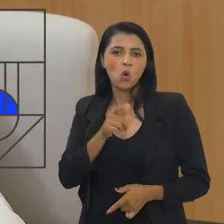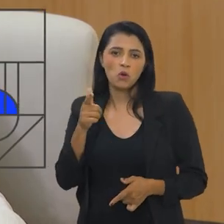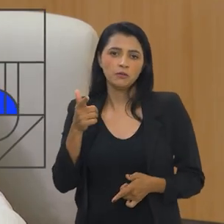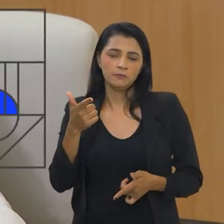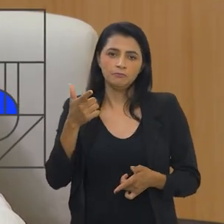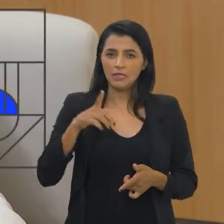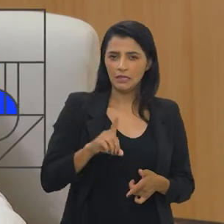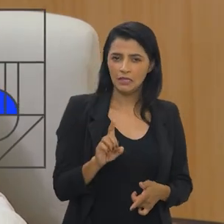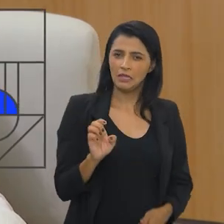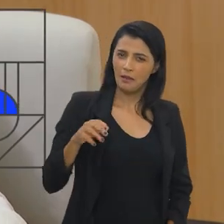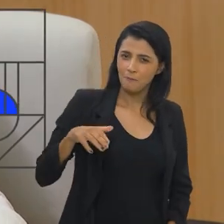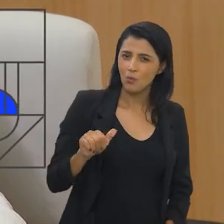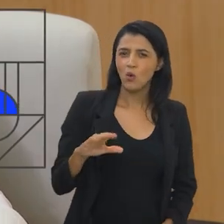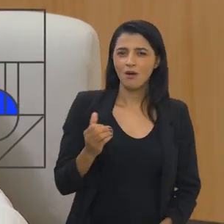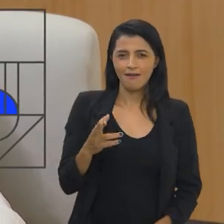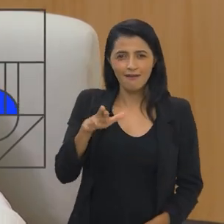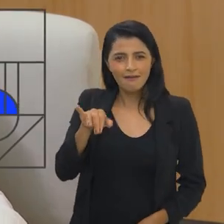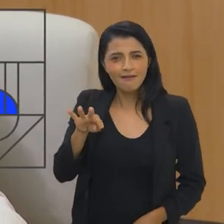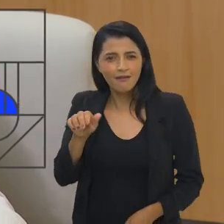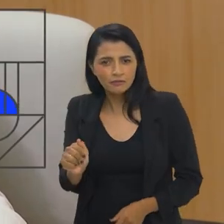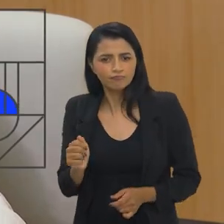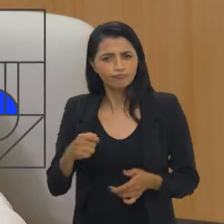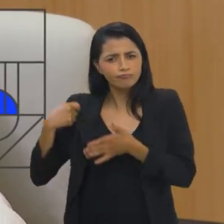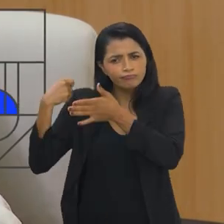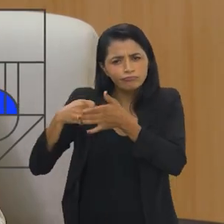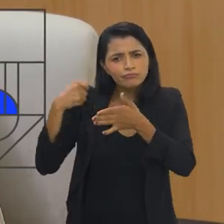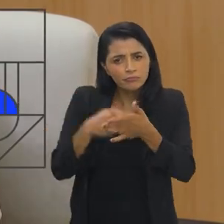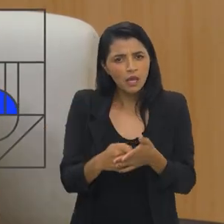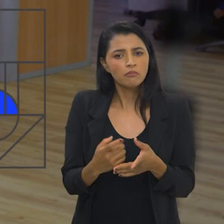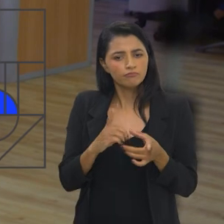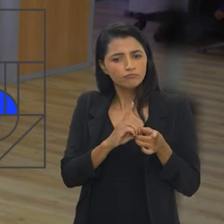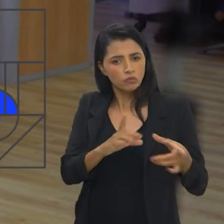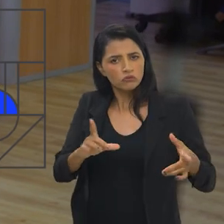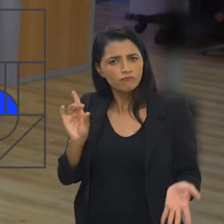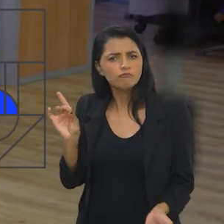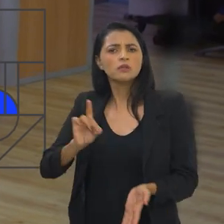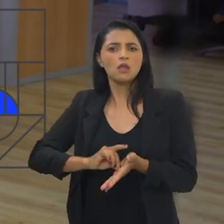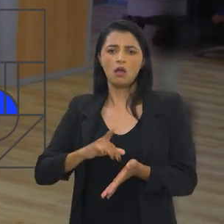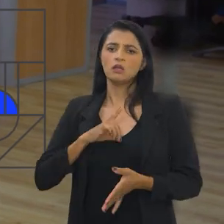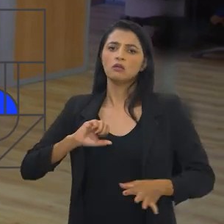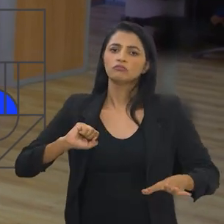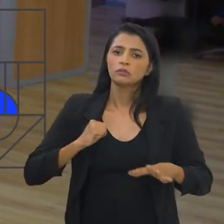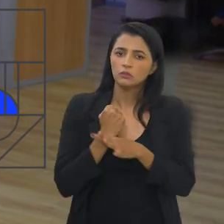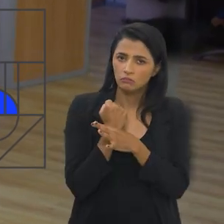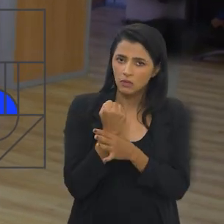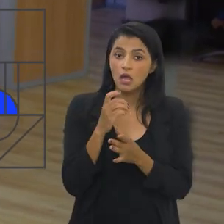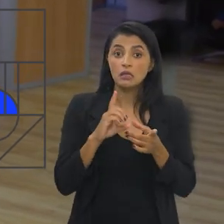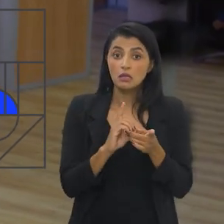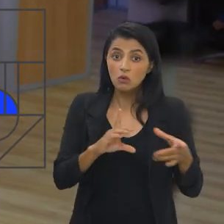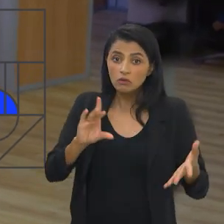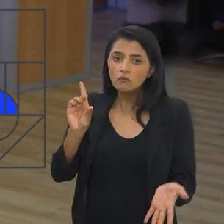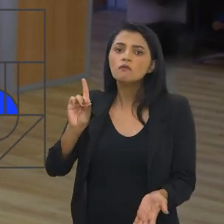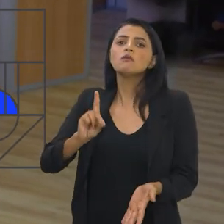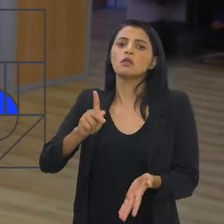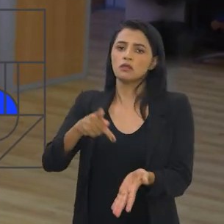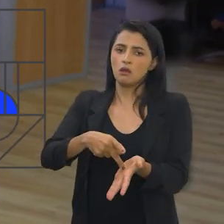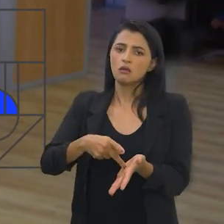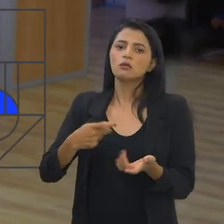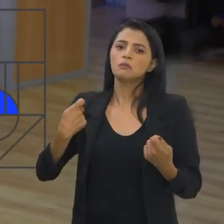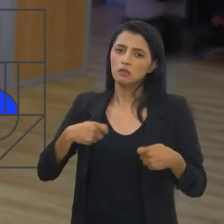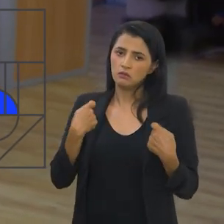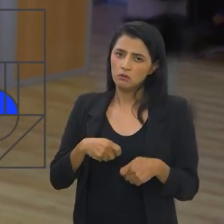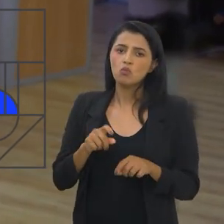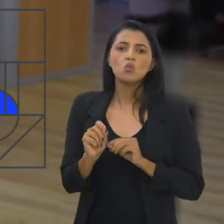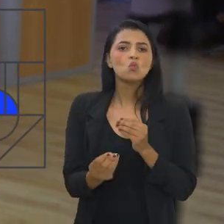somos Democratas nós queremos lutar por democracias nós queremos de fato garantir uma democracia real